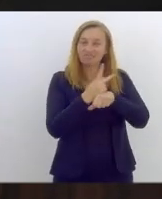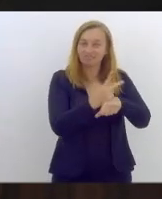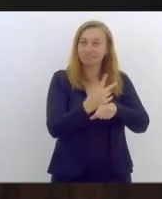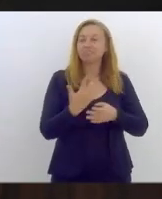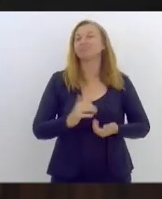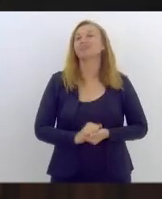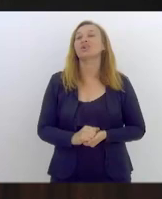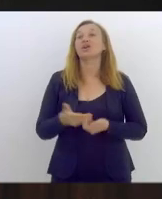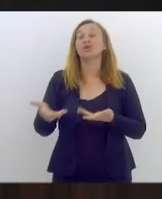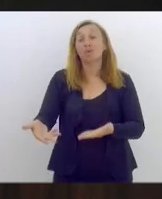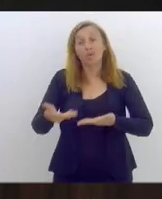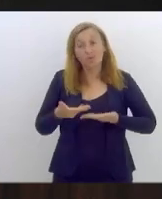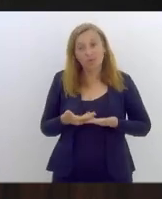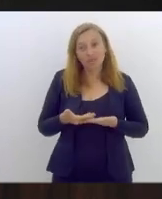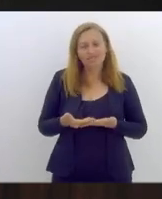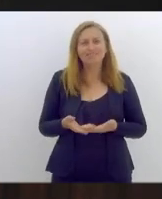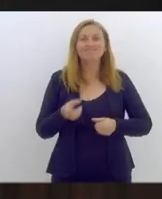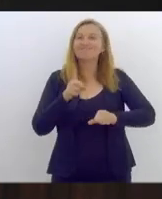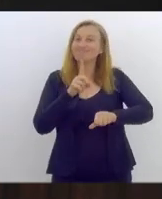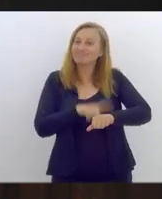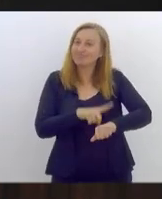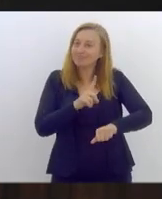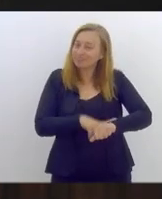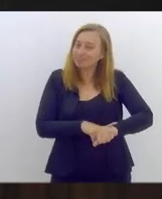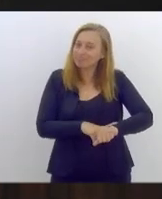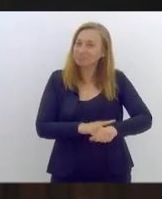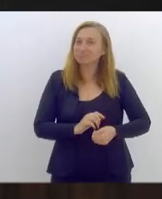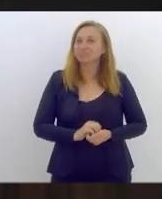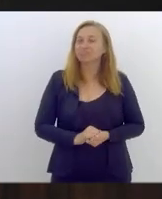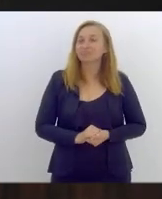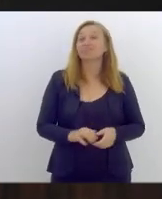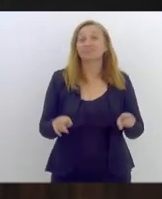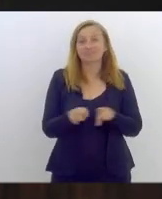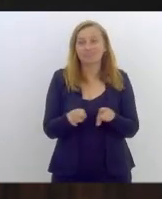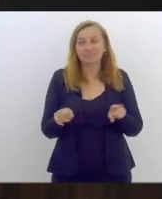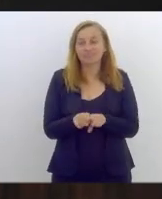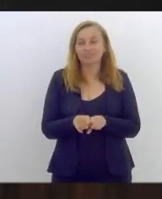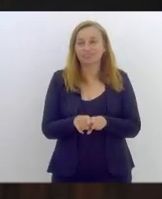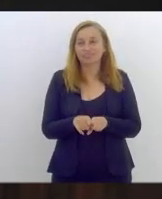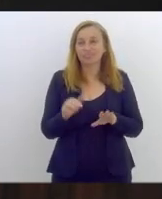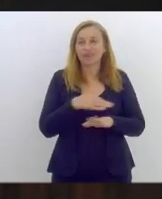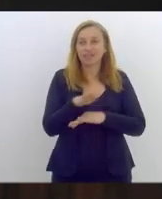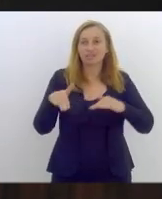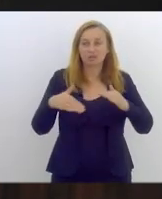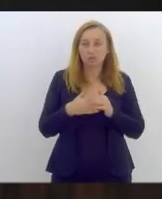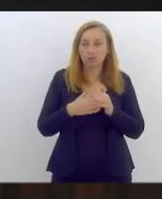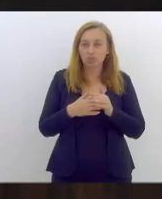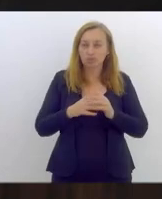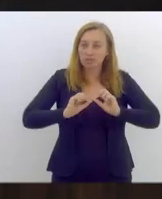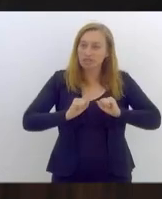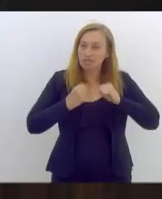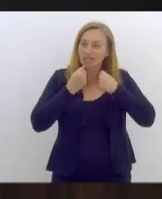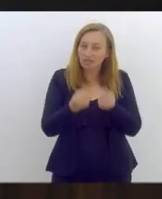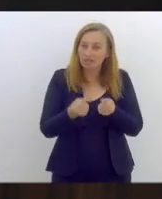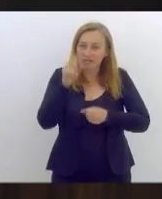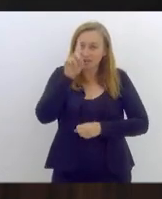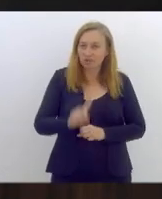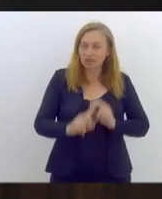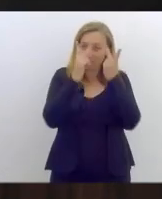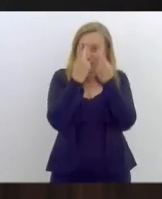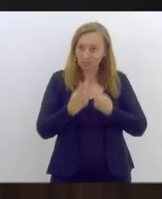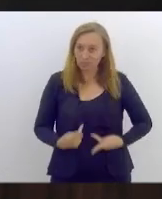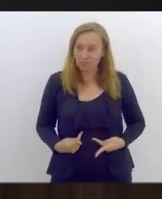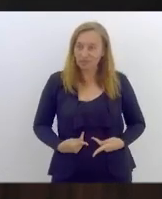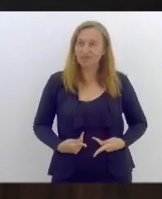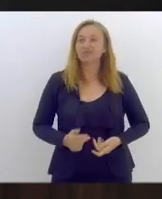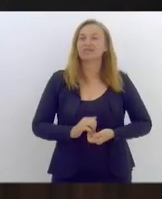E convido, neste momento, também a todos os defensores e defensoras dos direitos humanos